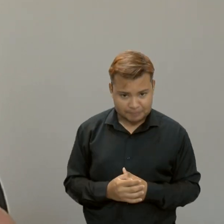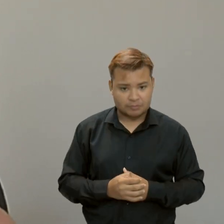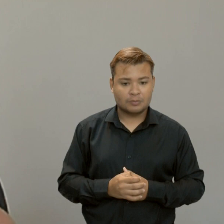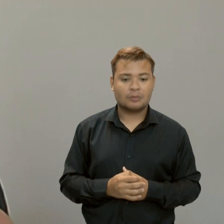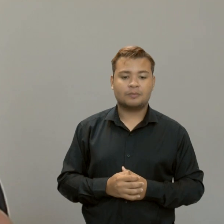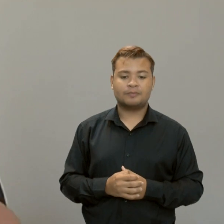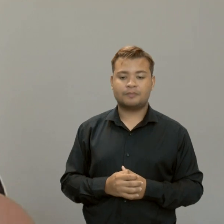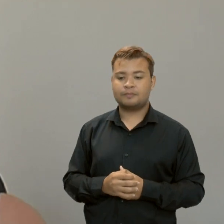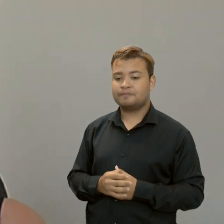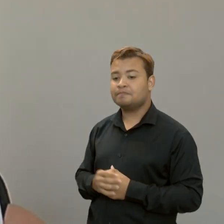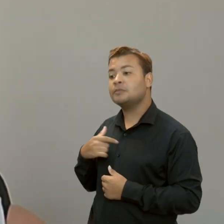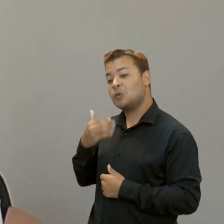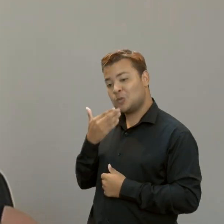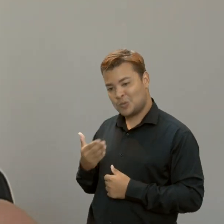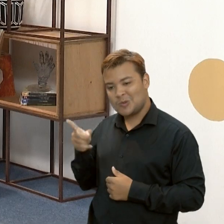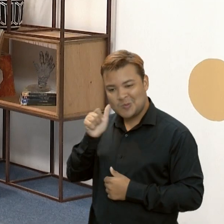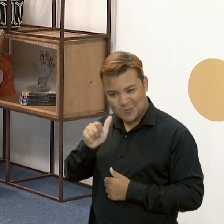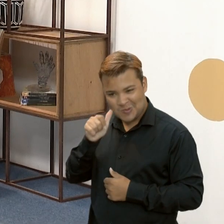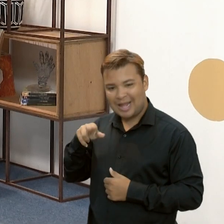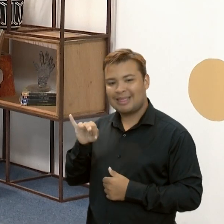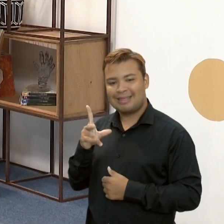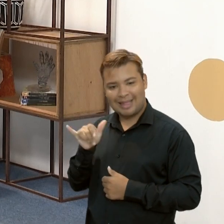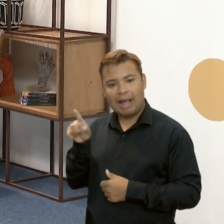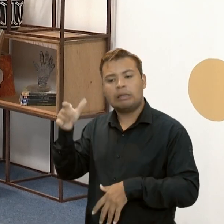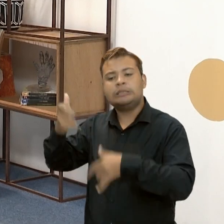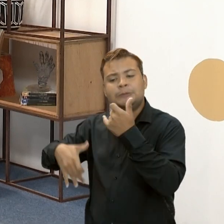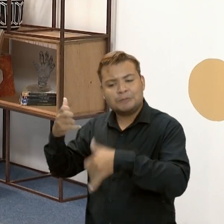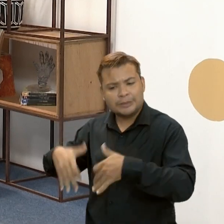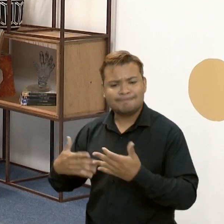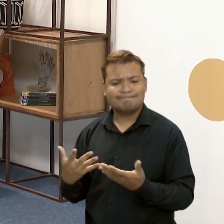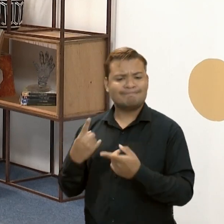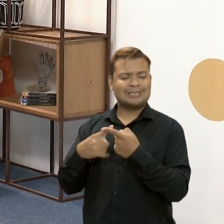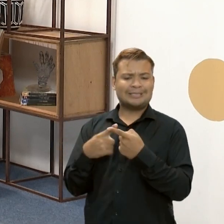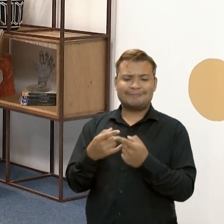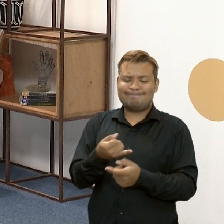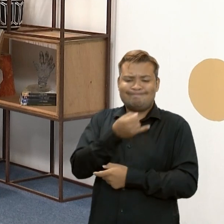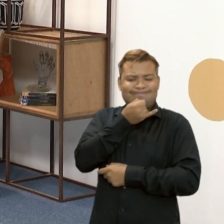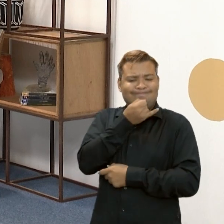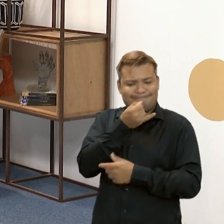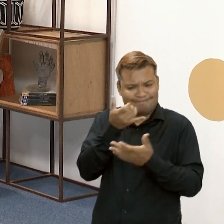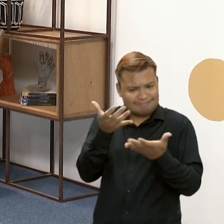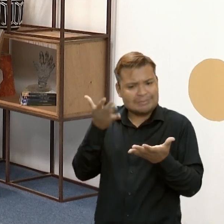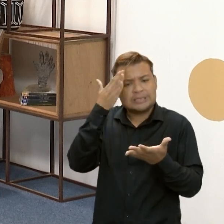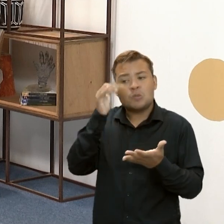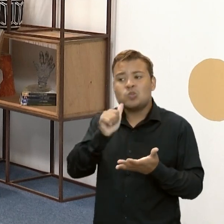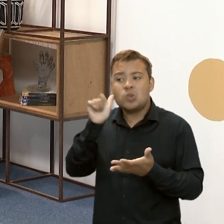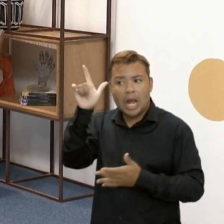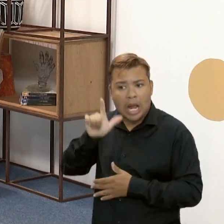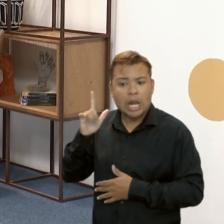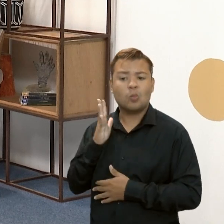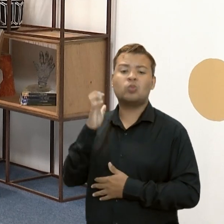recorte de raça. Então, Natália, para você falar sobre isso também, né? Infelizmente, a conjuntura em que a Leodegária viveu,